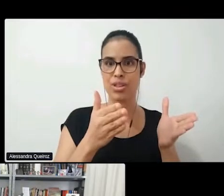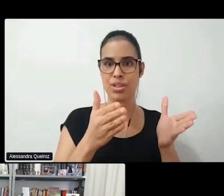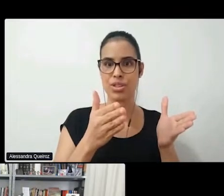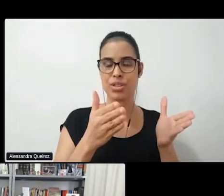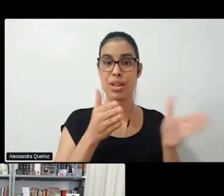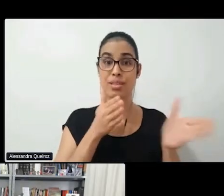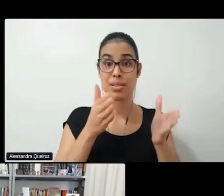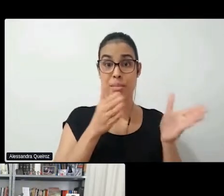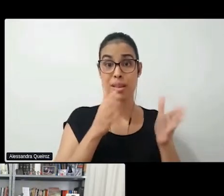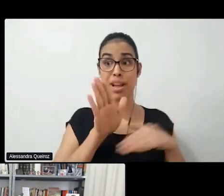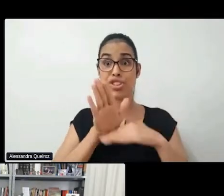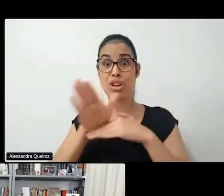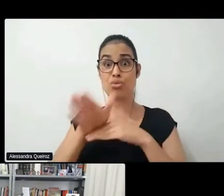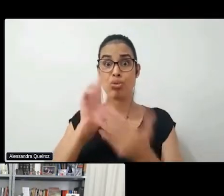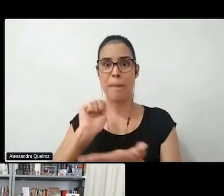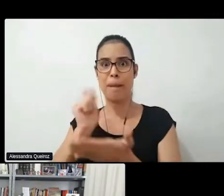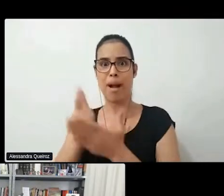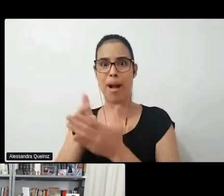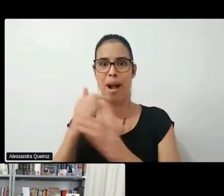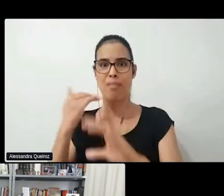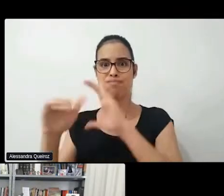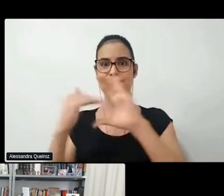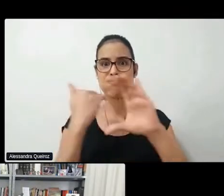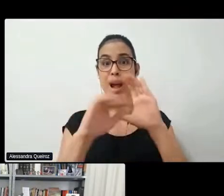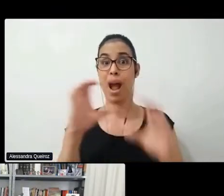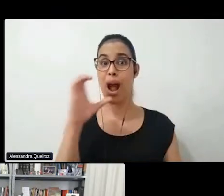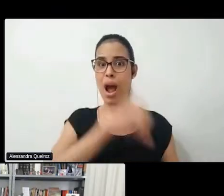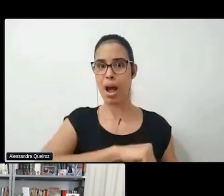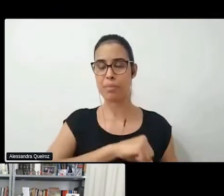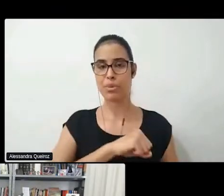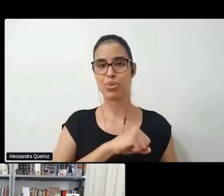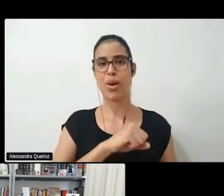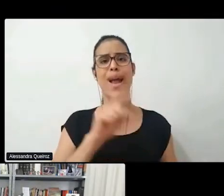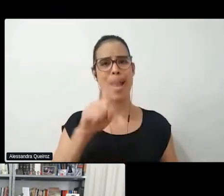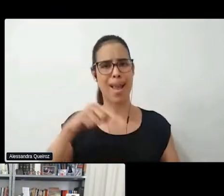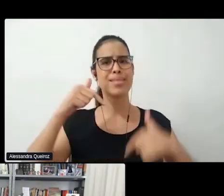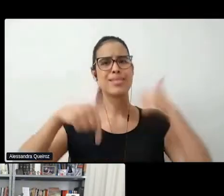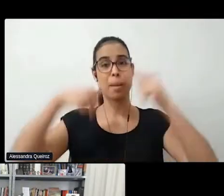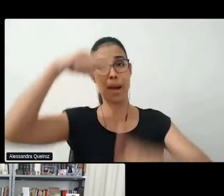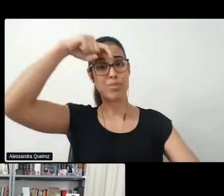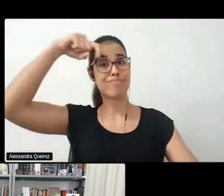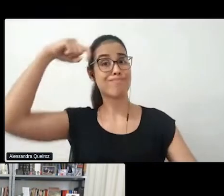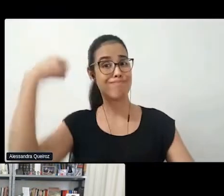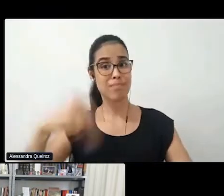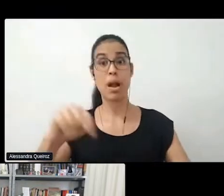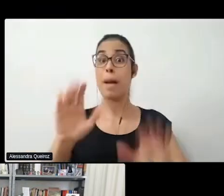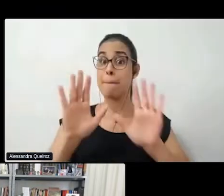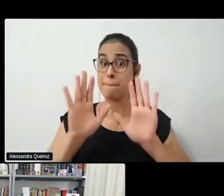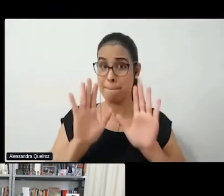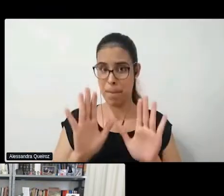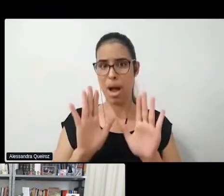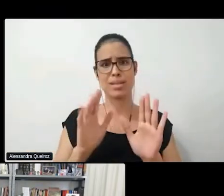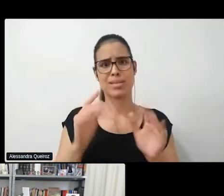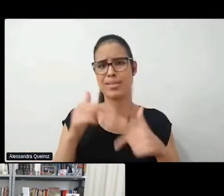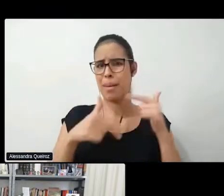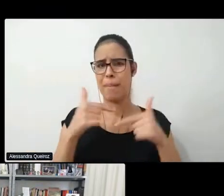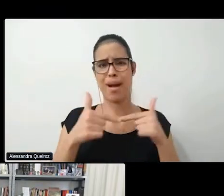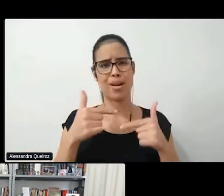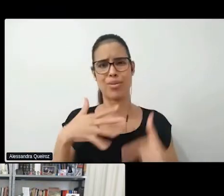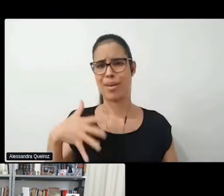É um trabalho árduo, mas para quem gosta de trabalhar com o assunto, é sensacional. Sou formada em análise de